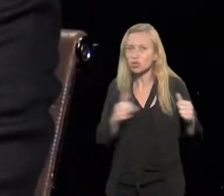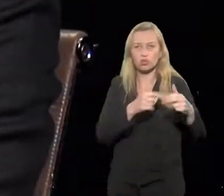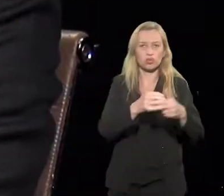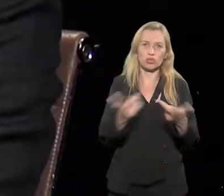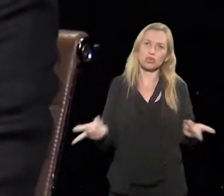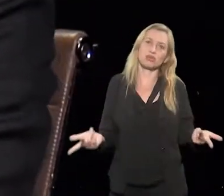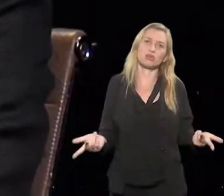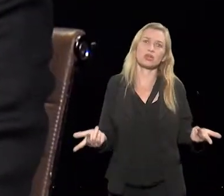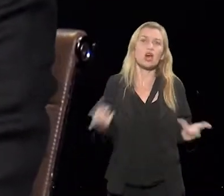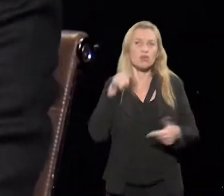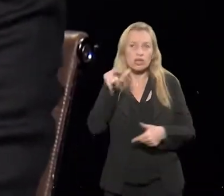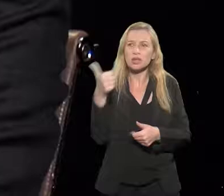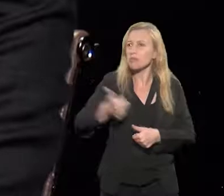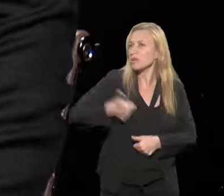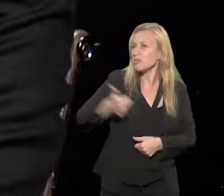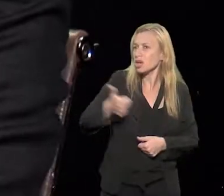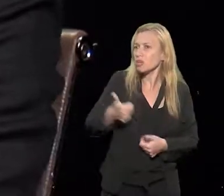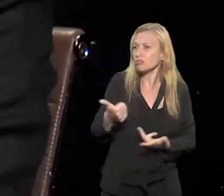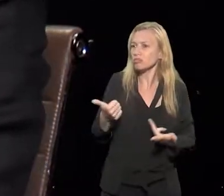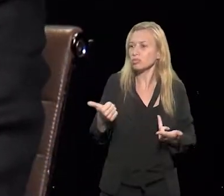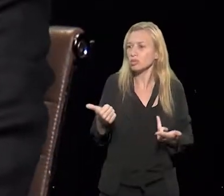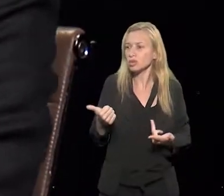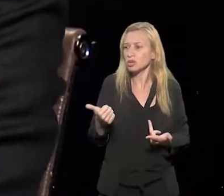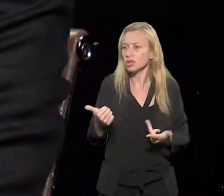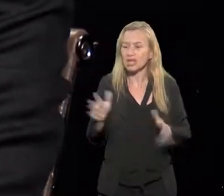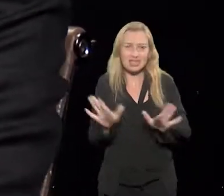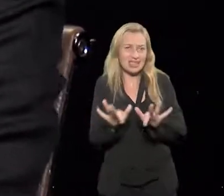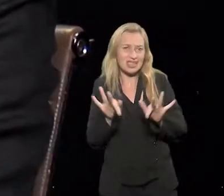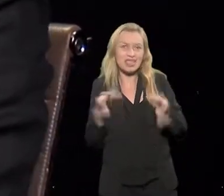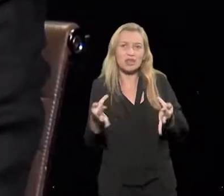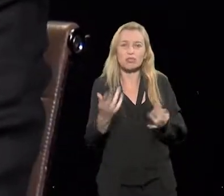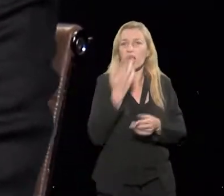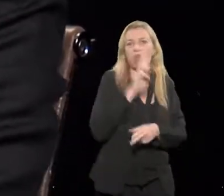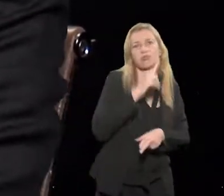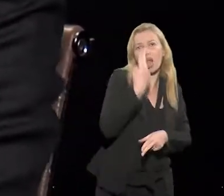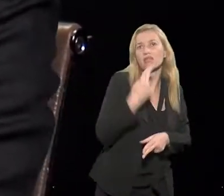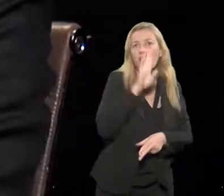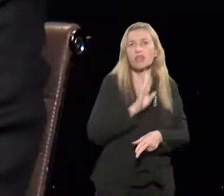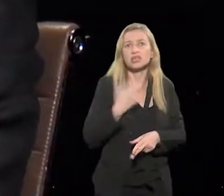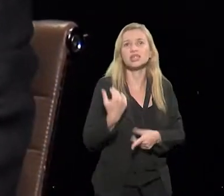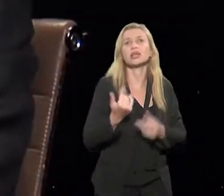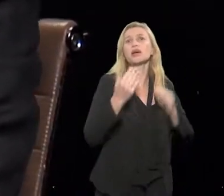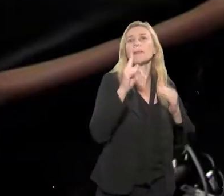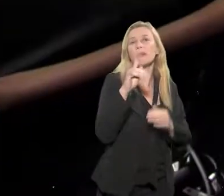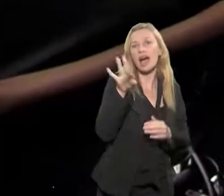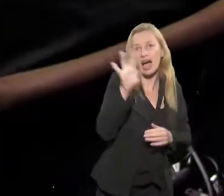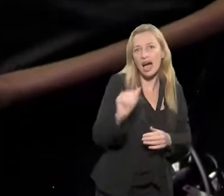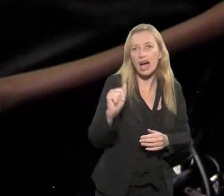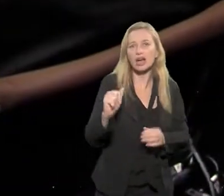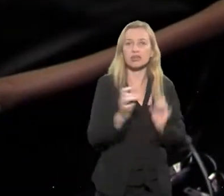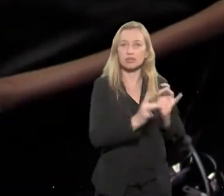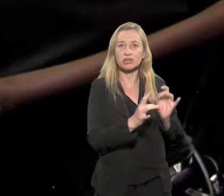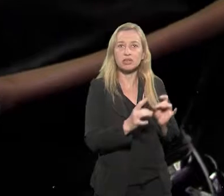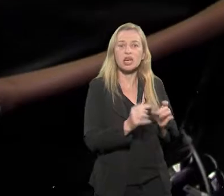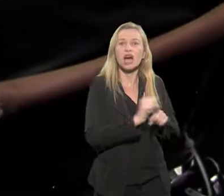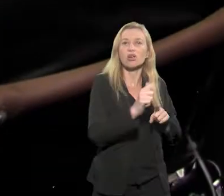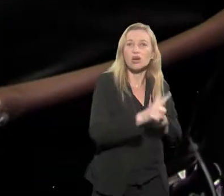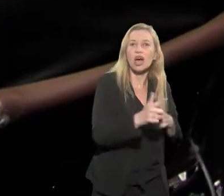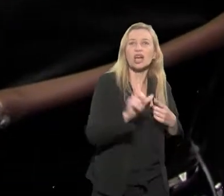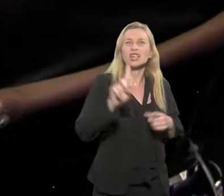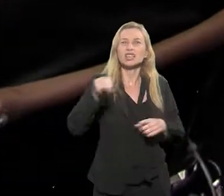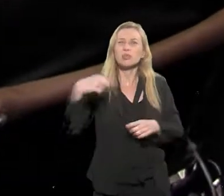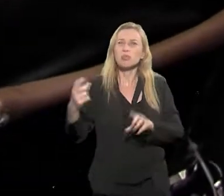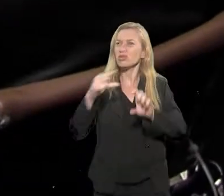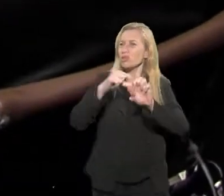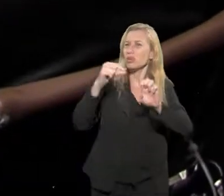né? Bom, você primeiro tá lá nas coisas mais simples, picolé, barraca.